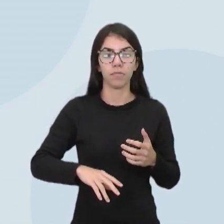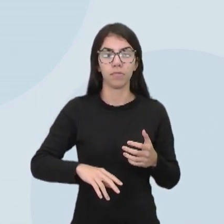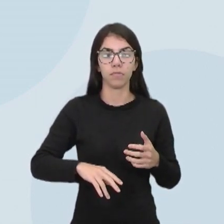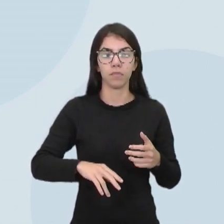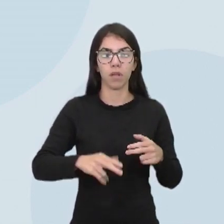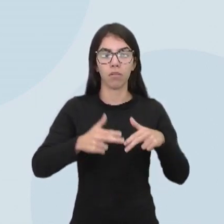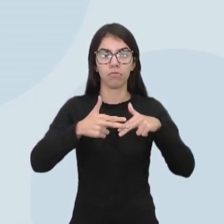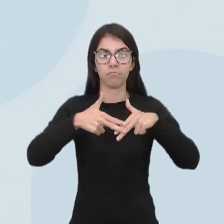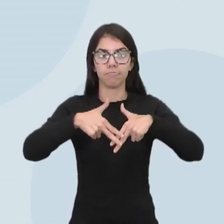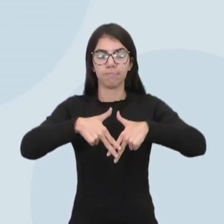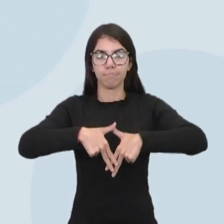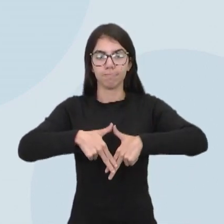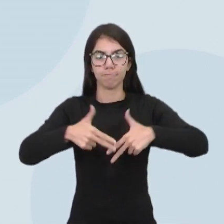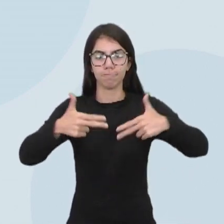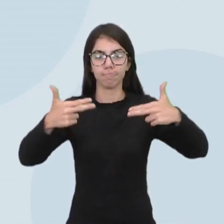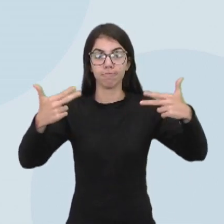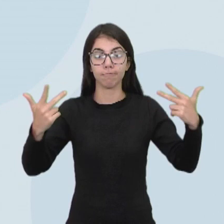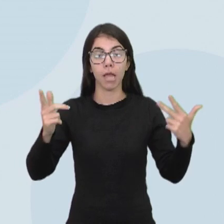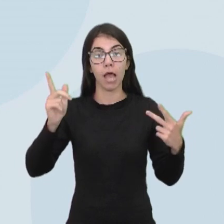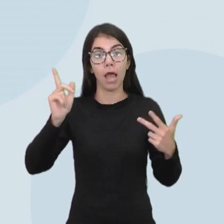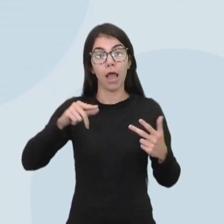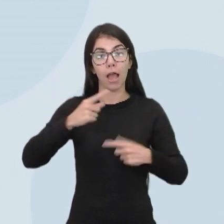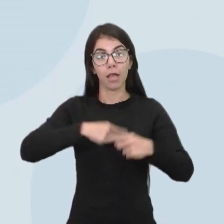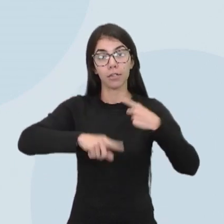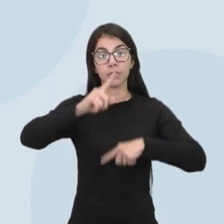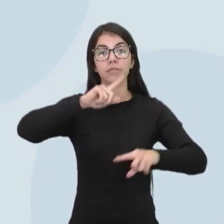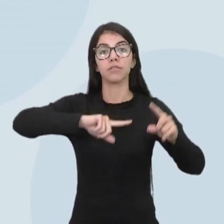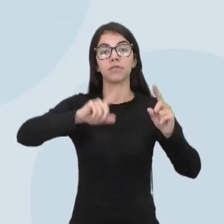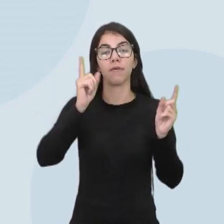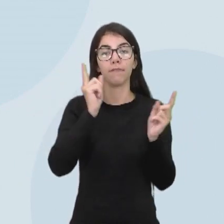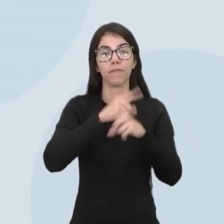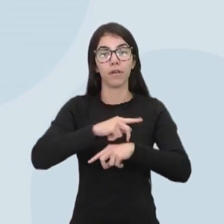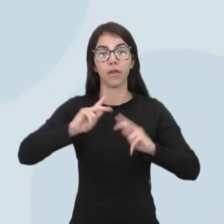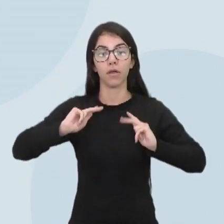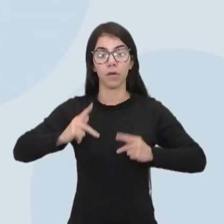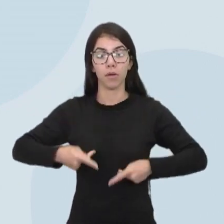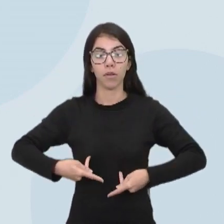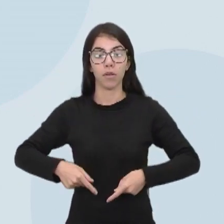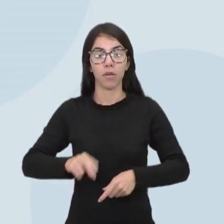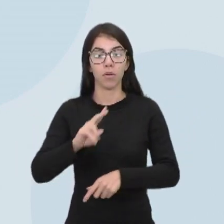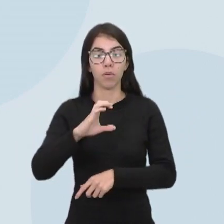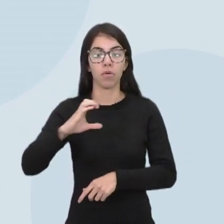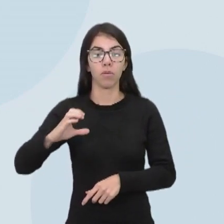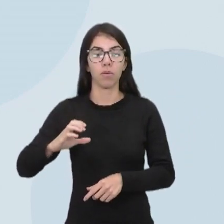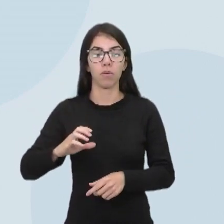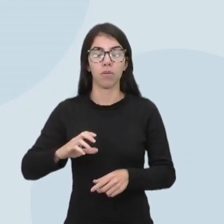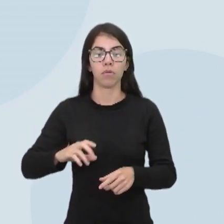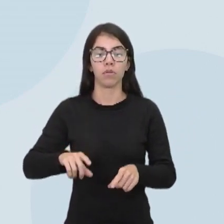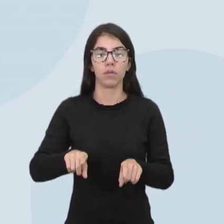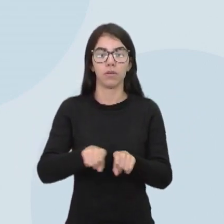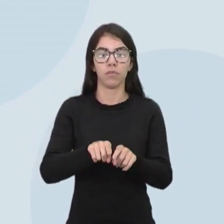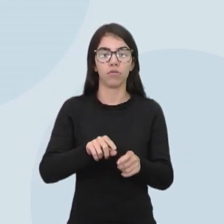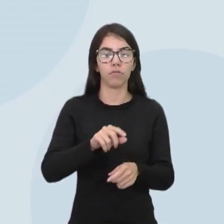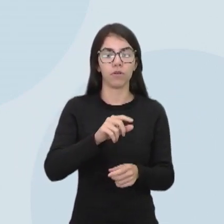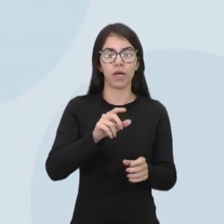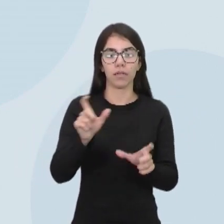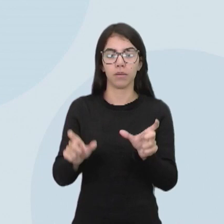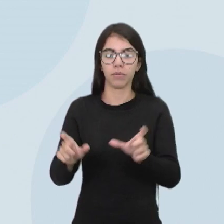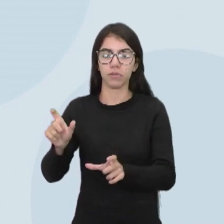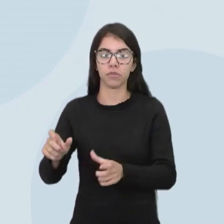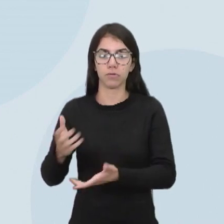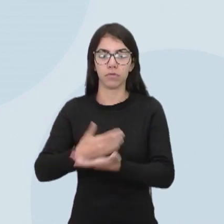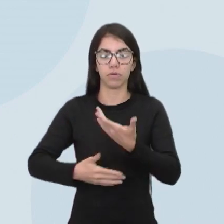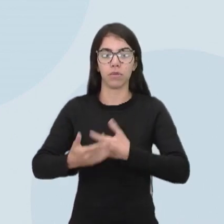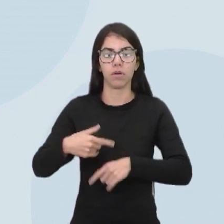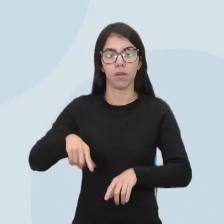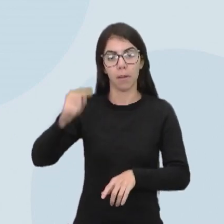Superar Desafios Ed-Humanas. A unidade curricular é Pessoal e Coletivo, repense suas